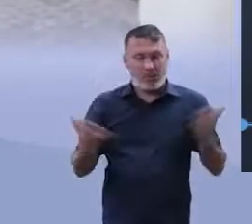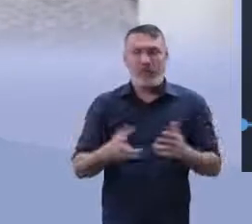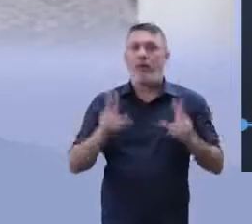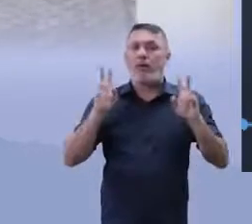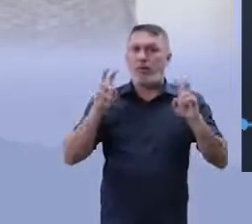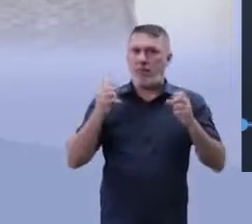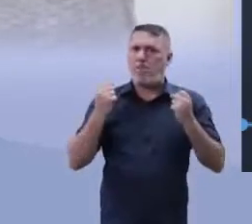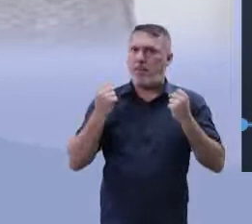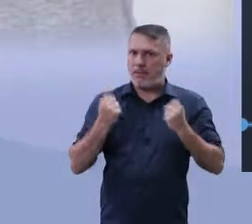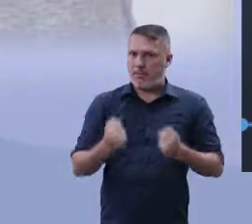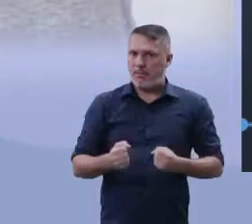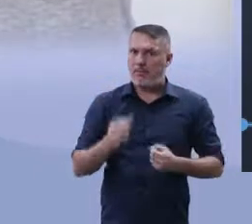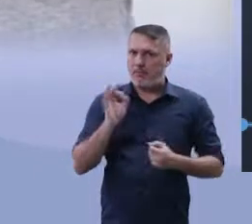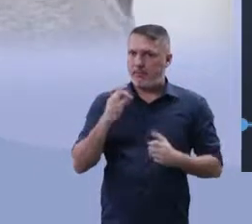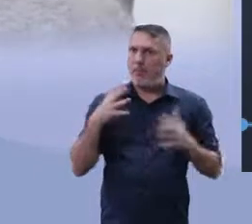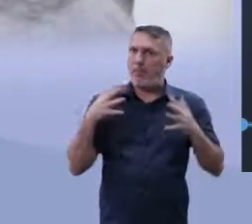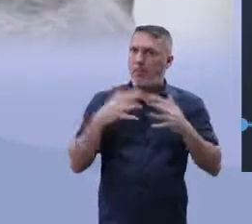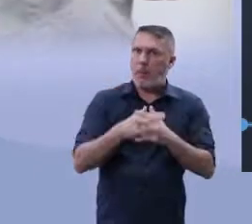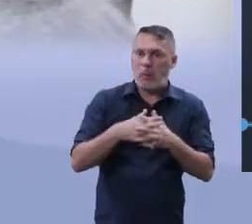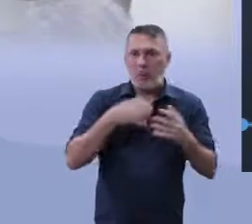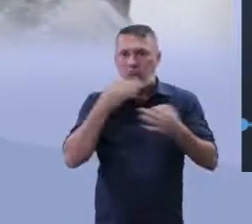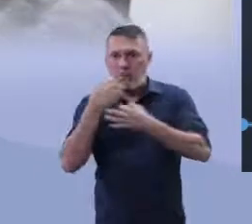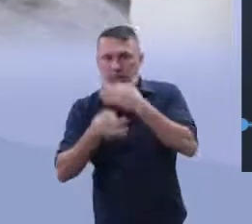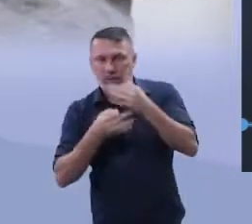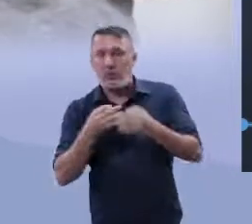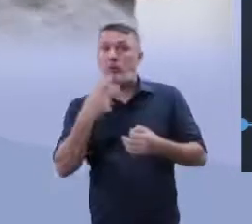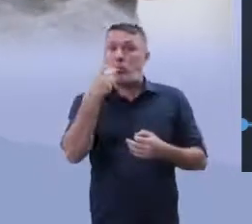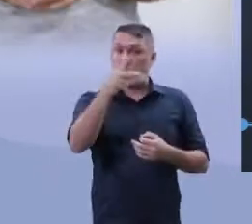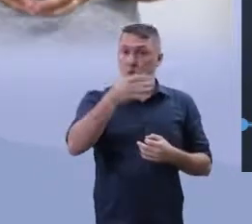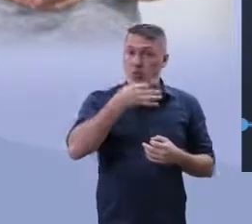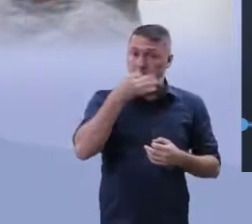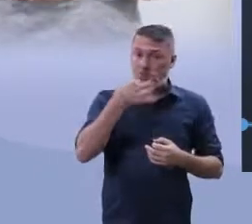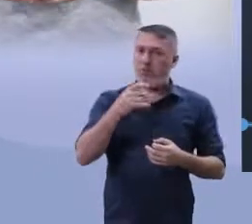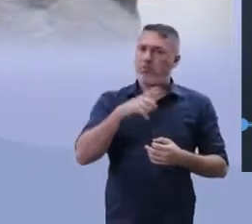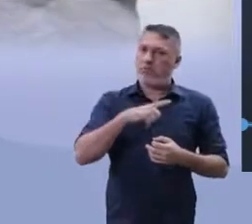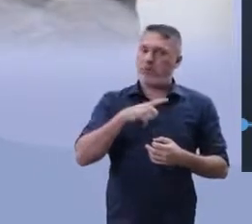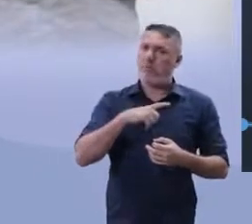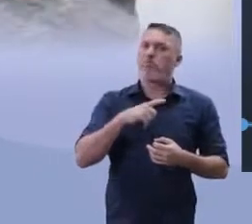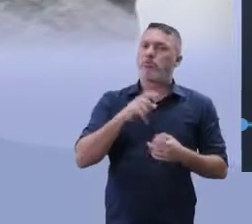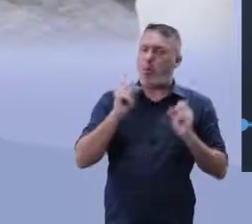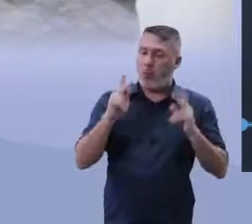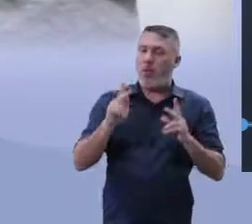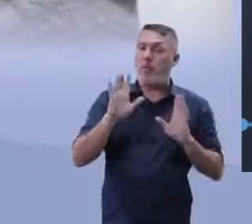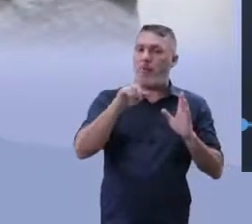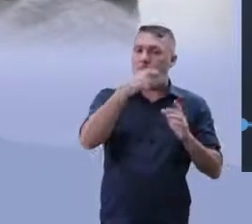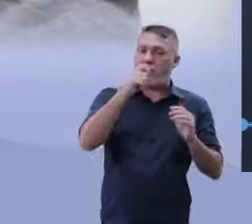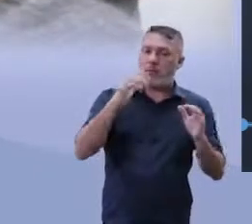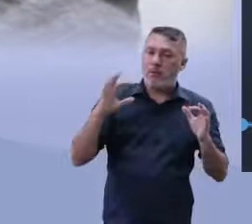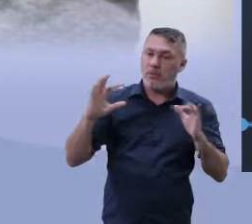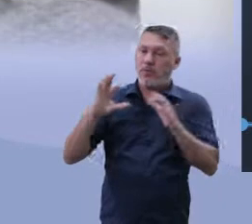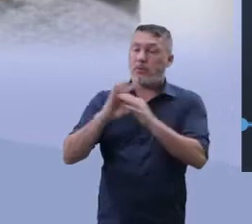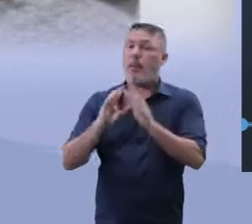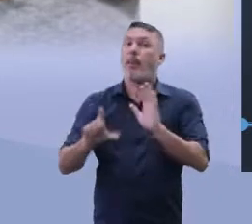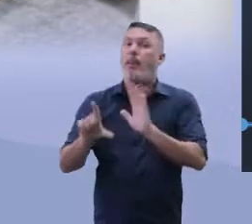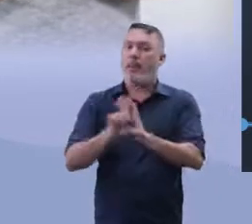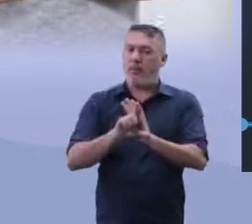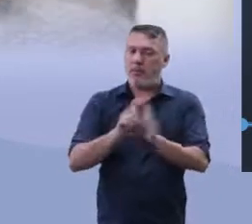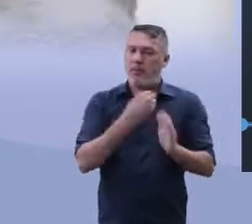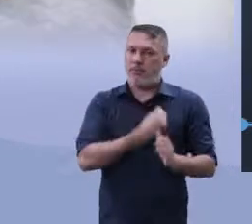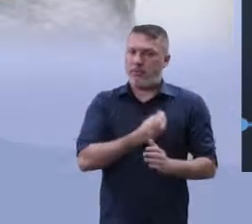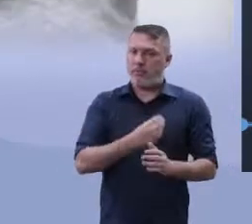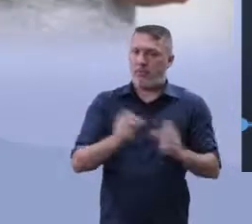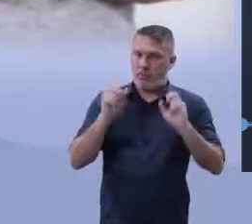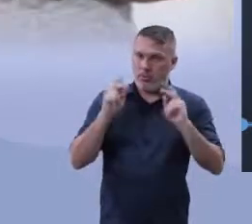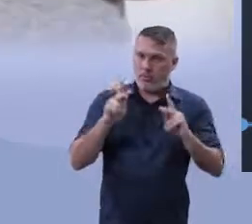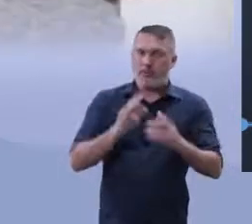tema polêmico e eu falei com vocês que o posicionamento que vocês precisam ter é um posicionamento pautado nas leis vigentes.